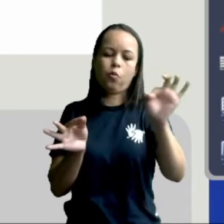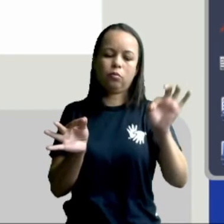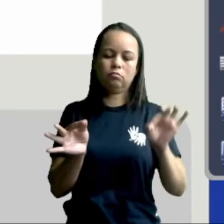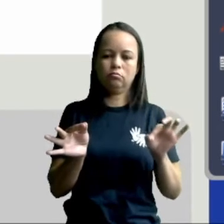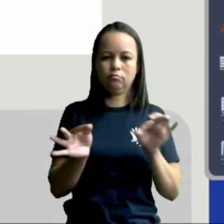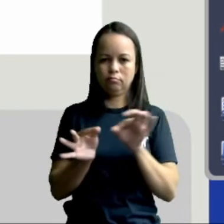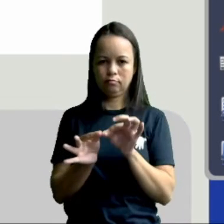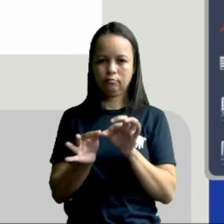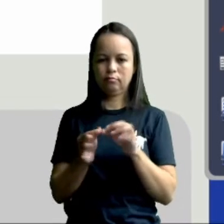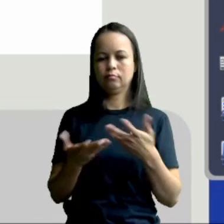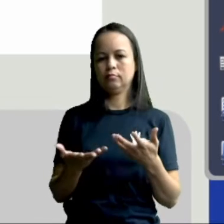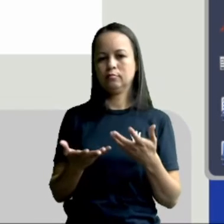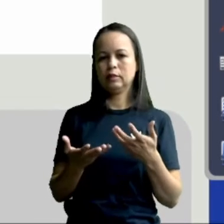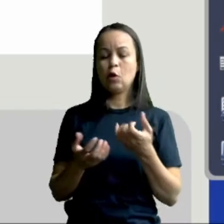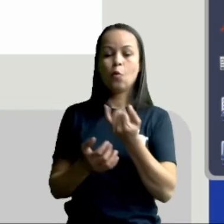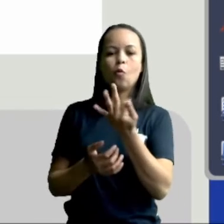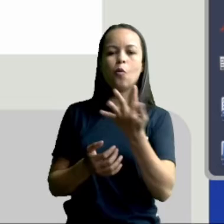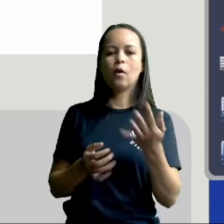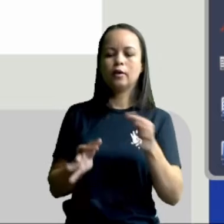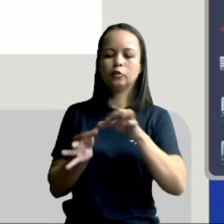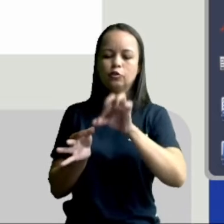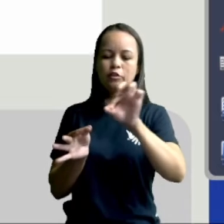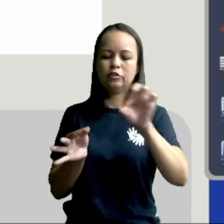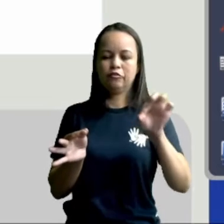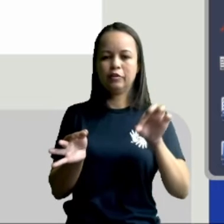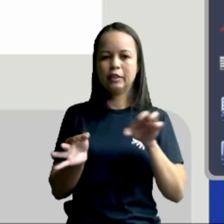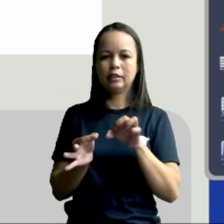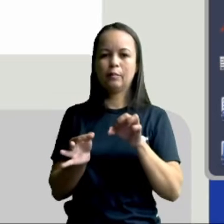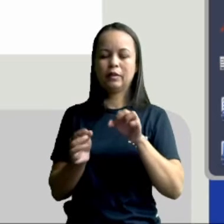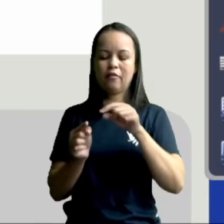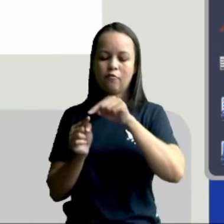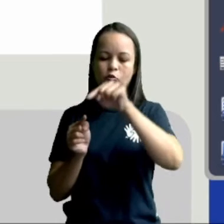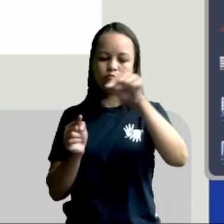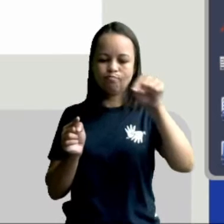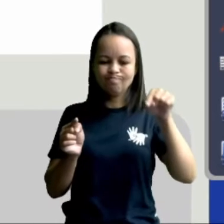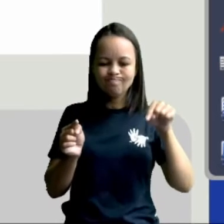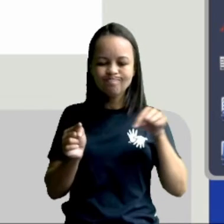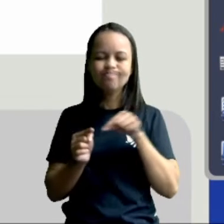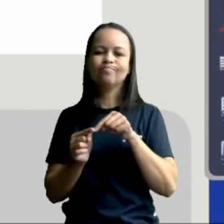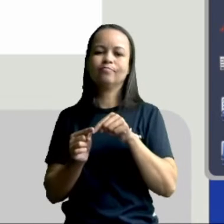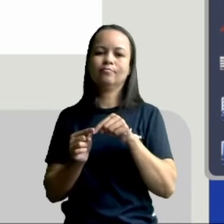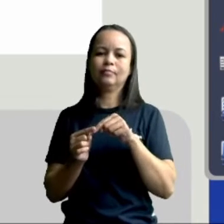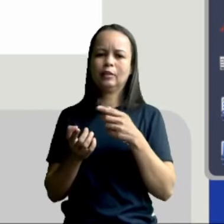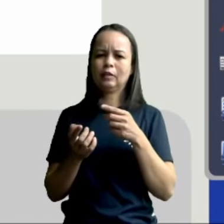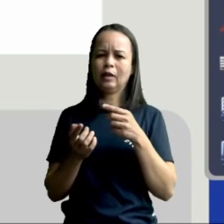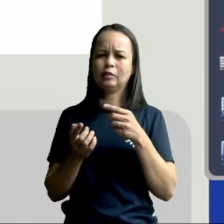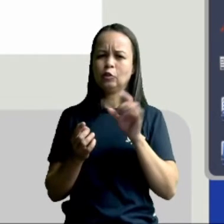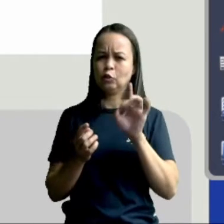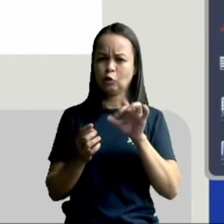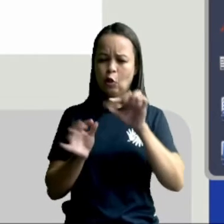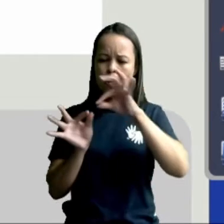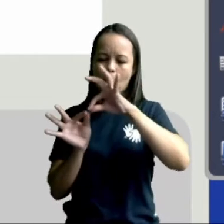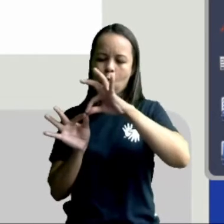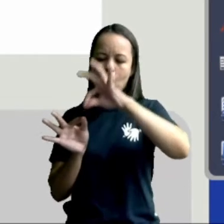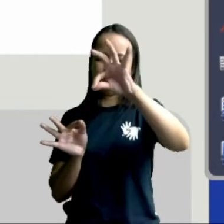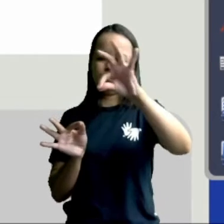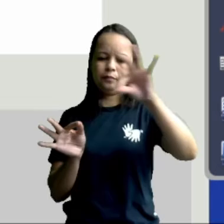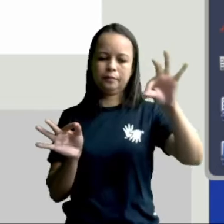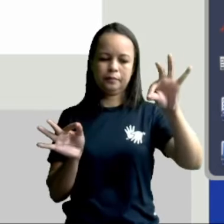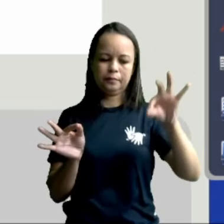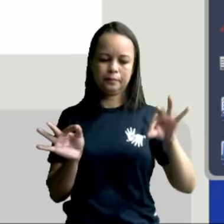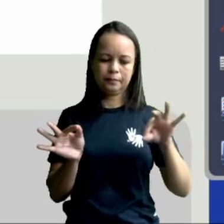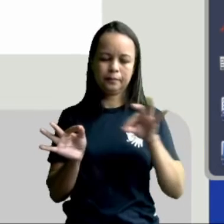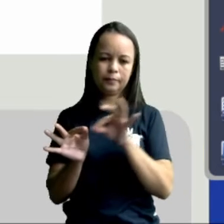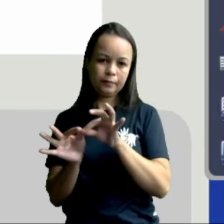quadra. Ou seja, ele quer medir quanto de fita vai precisar para dar a volta todinha. Não está olhando só para o contorno? Então, este aqui é